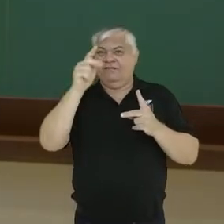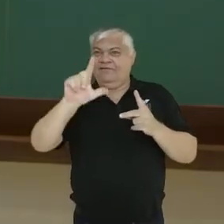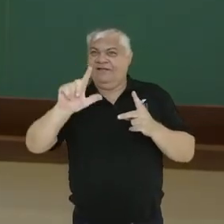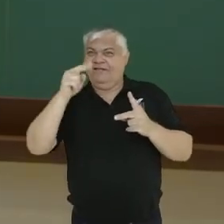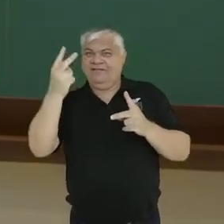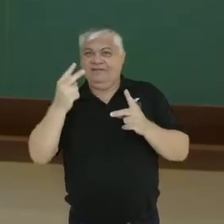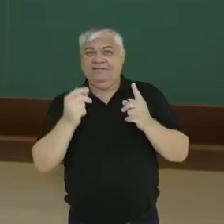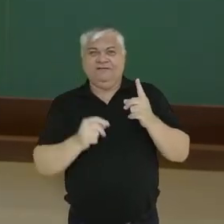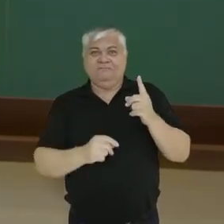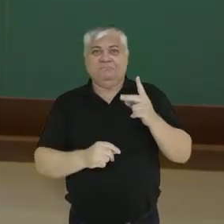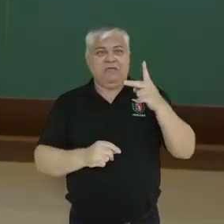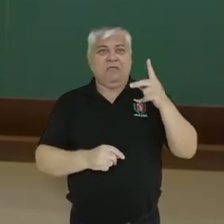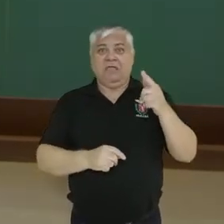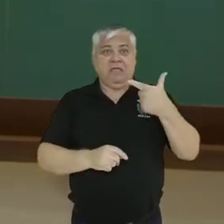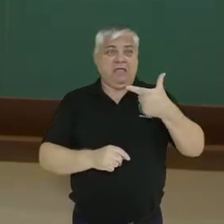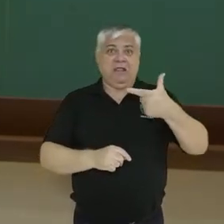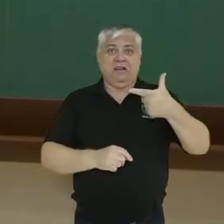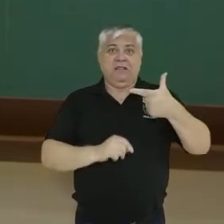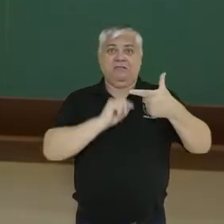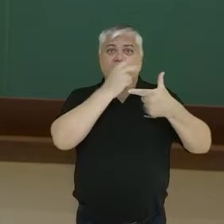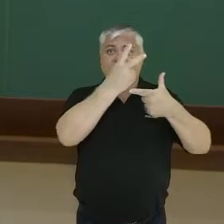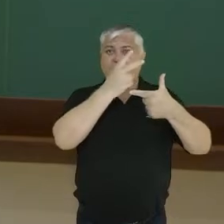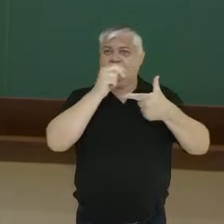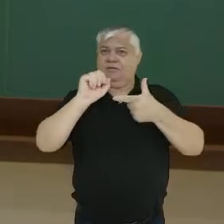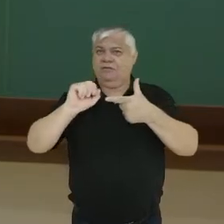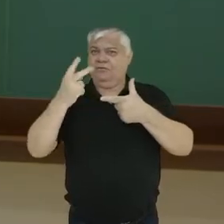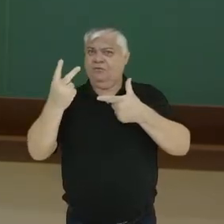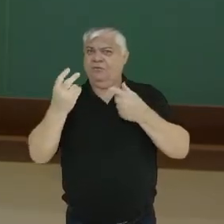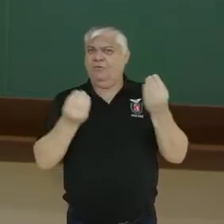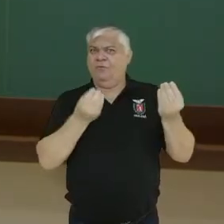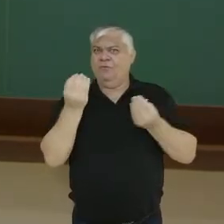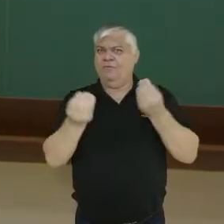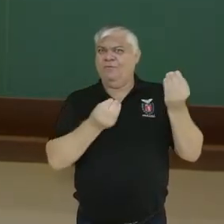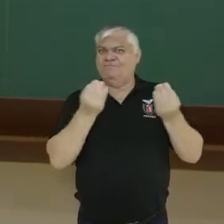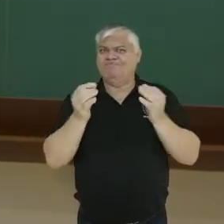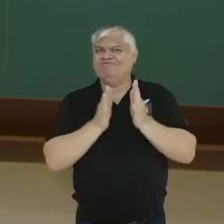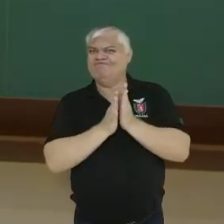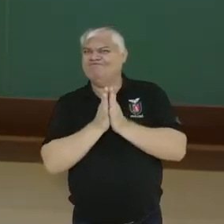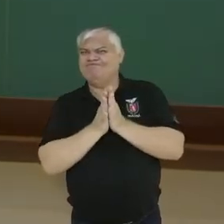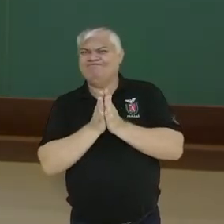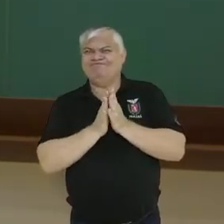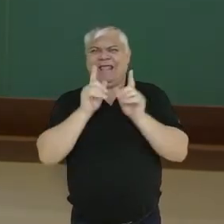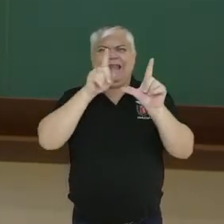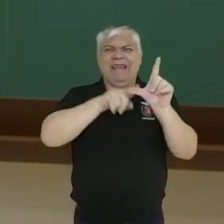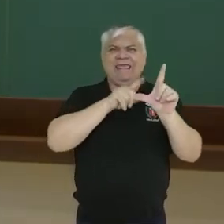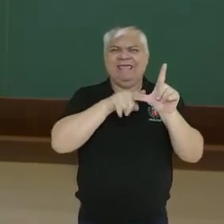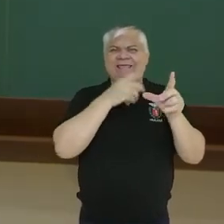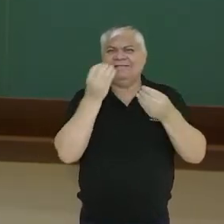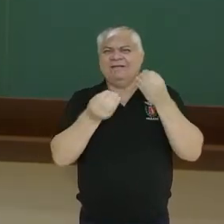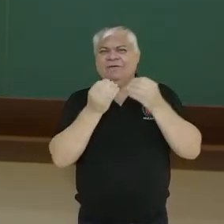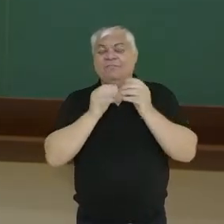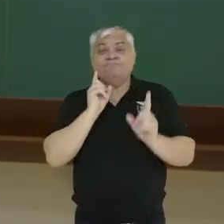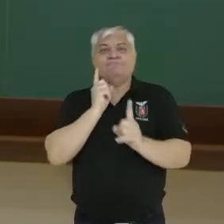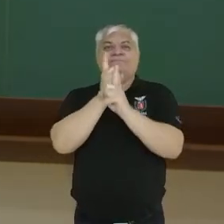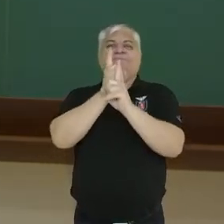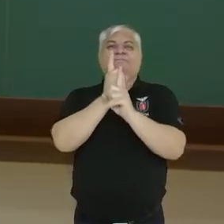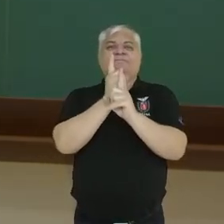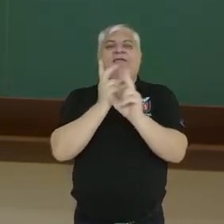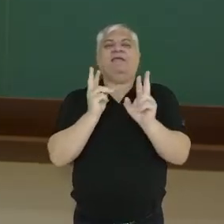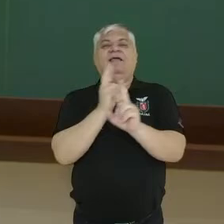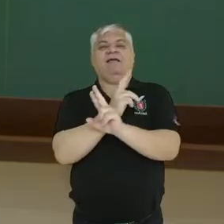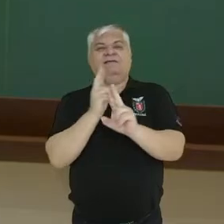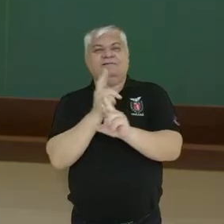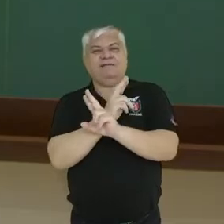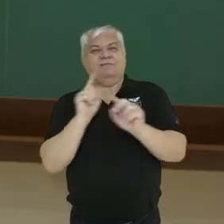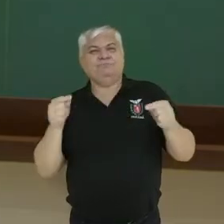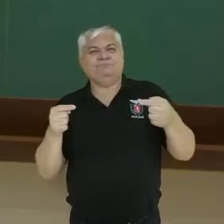coisa que fizemos anteriormente, mas antes era número. Agora é genérico, eu vou usar letra. Para quê? Para chegar numa relação. Uma relação que